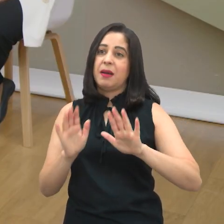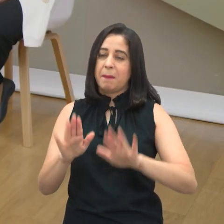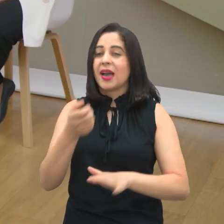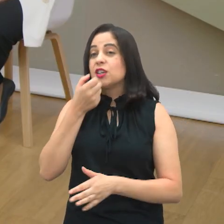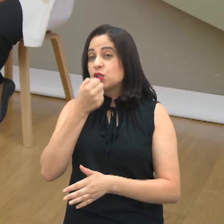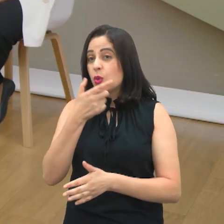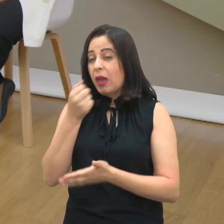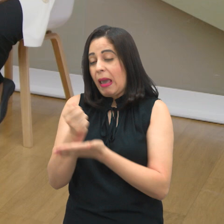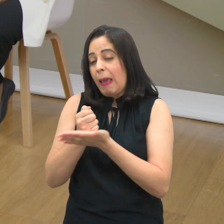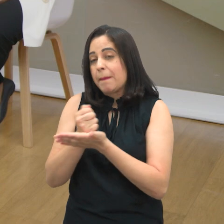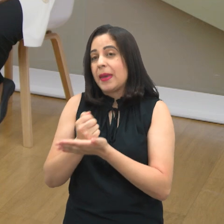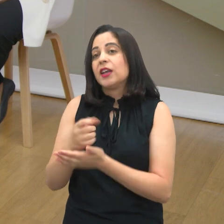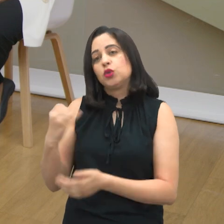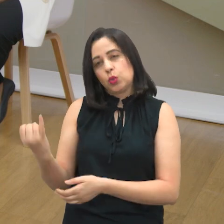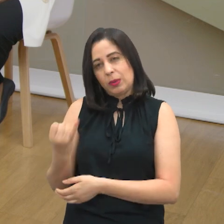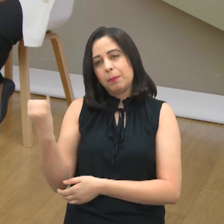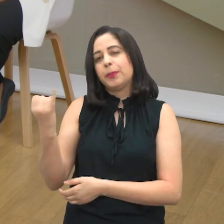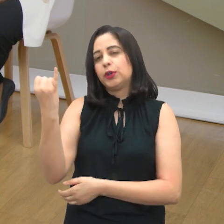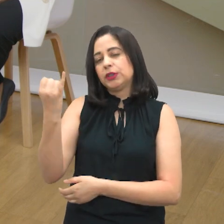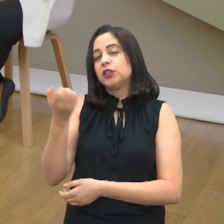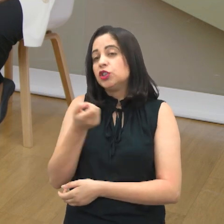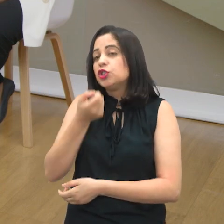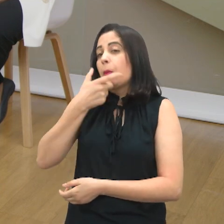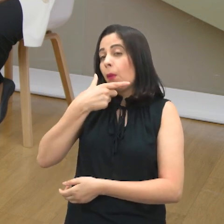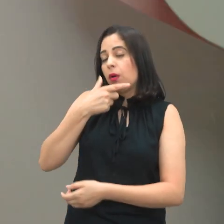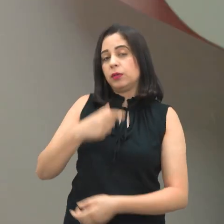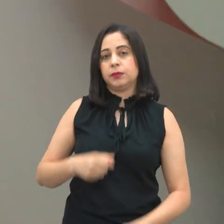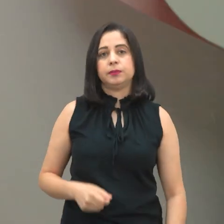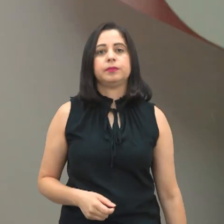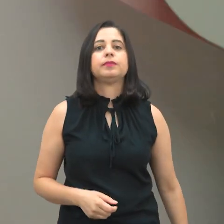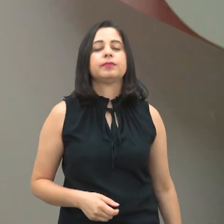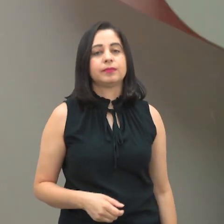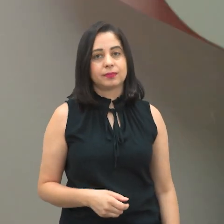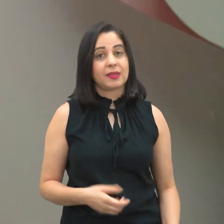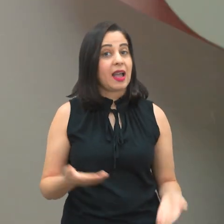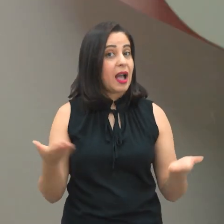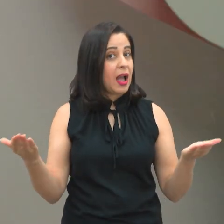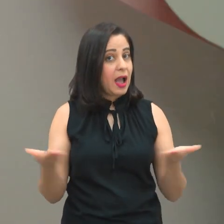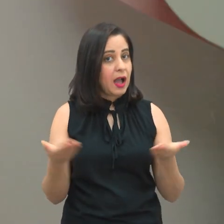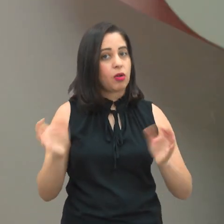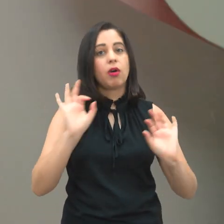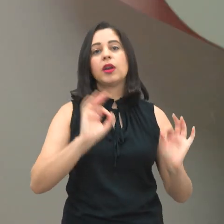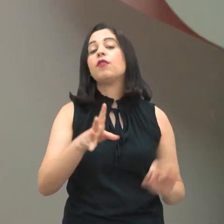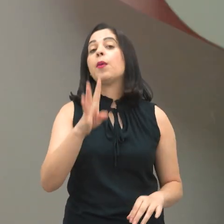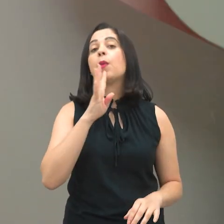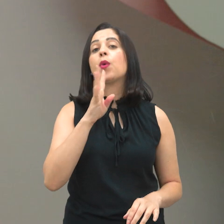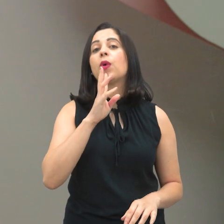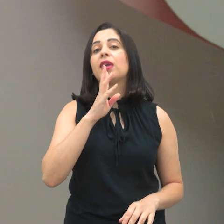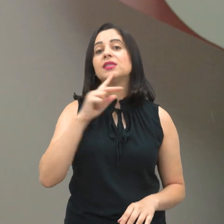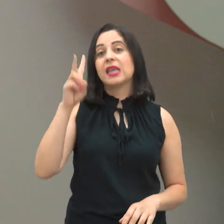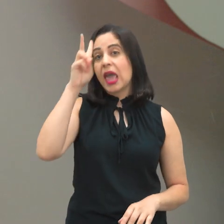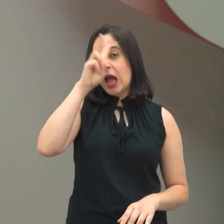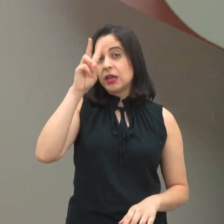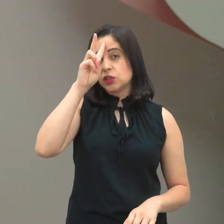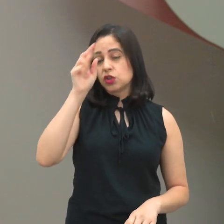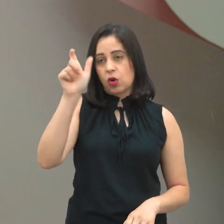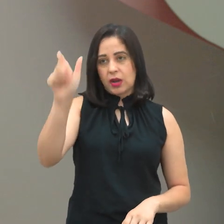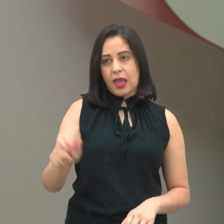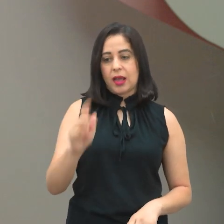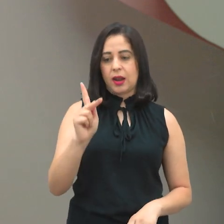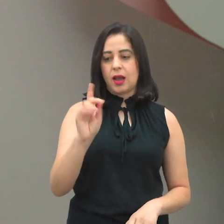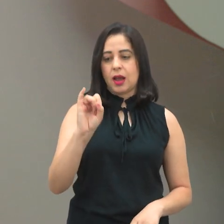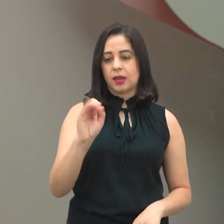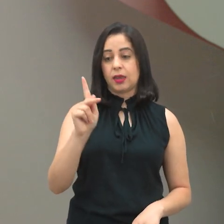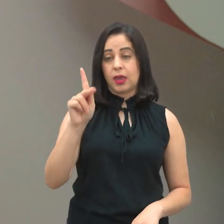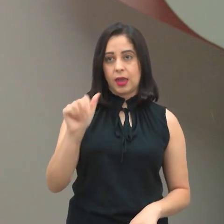para a luta contra o desenvolvimento da AIDS. Perfeito, doutora. Bom, gente, agora nós vamos conhecer a história da Kika Medina,